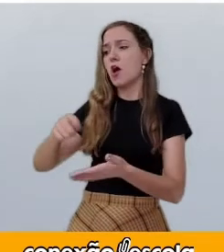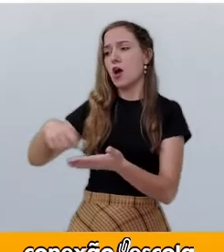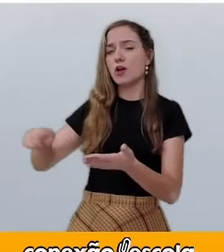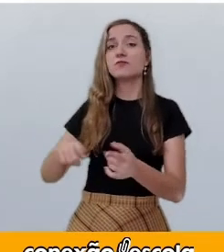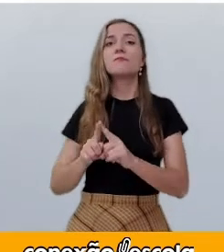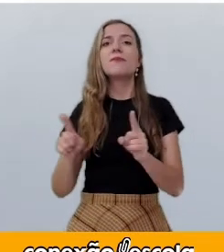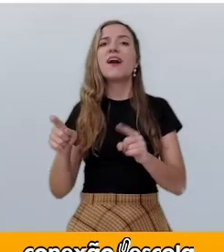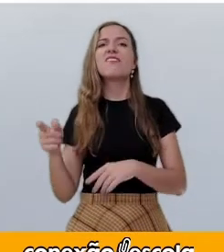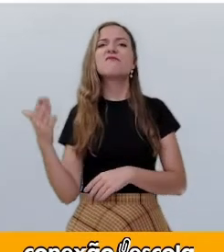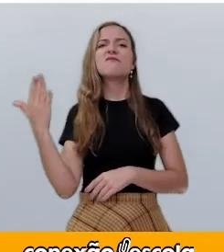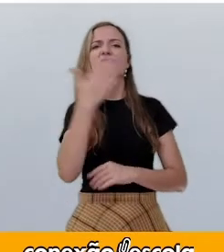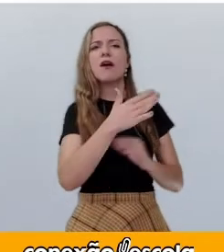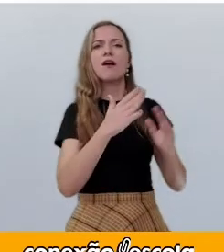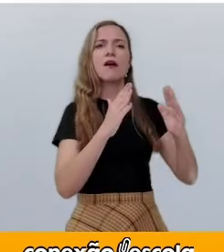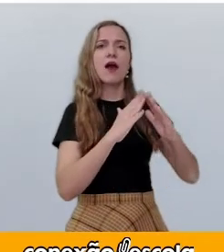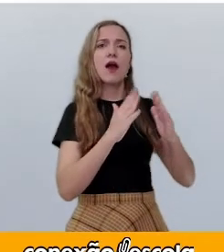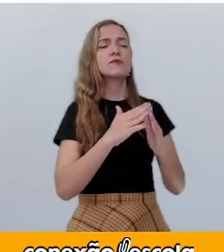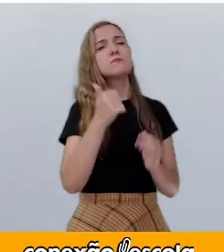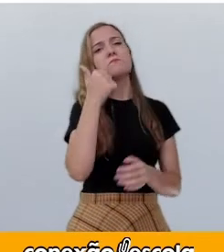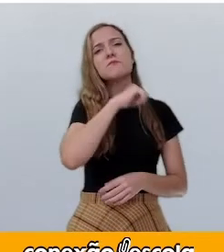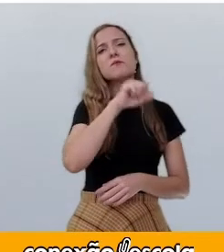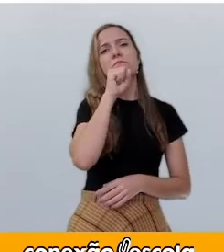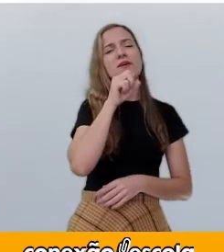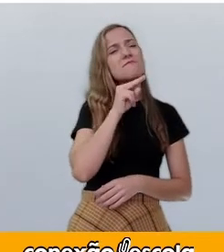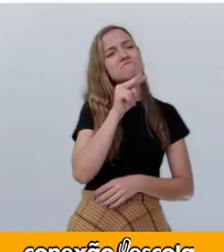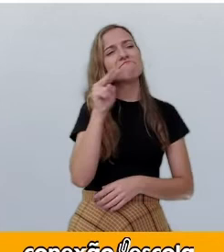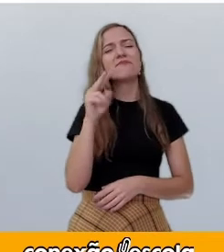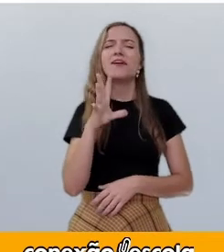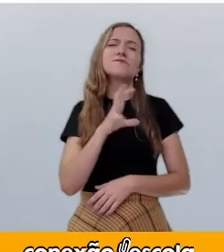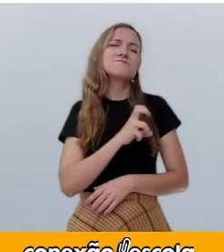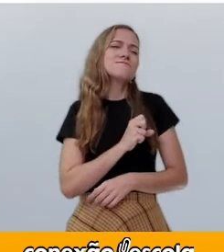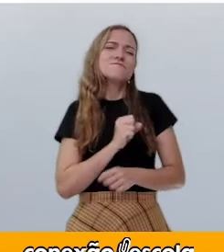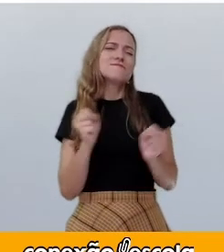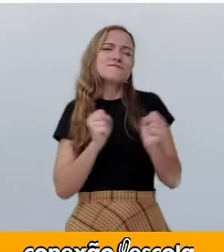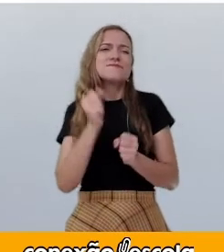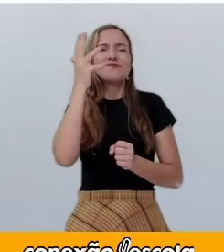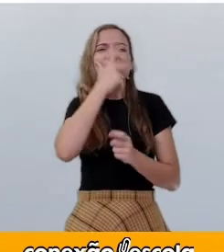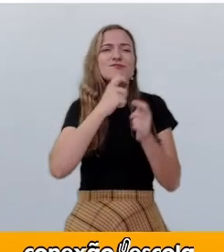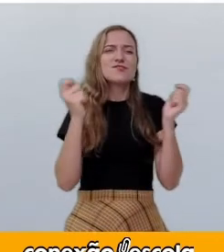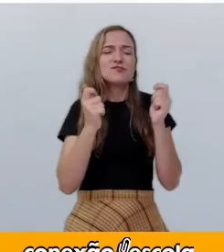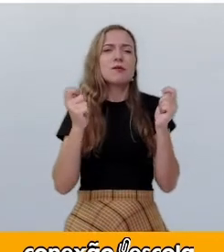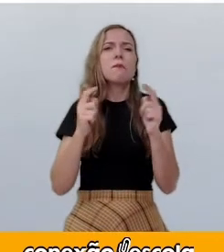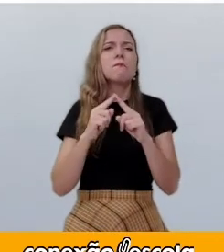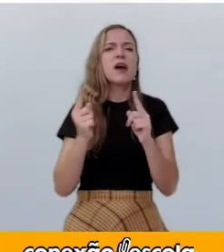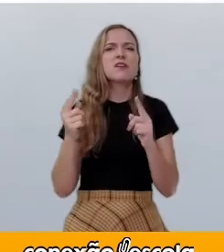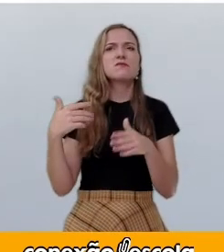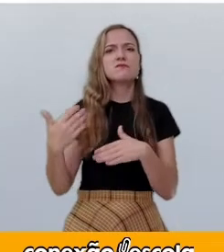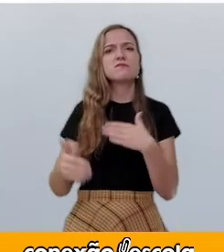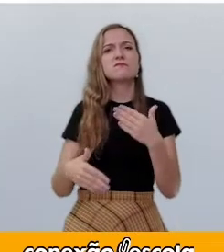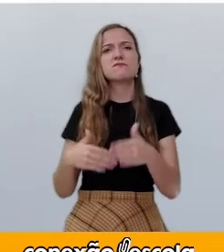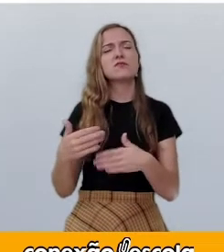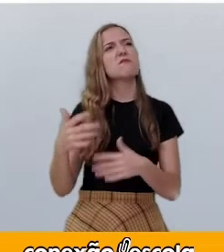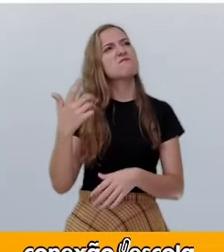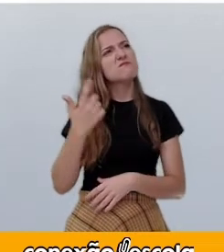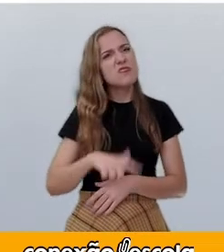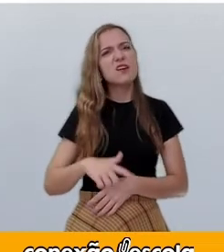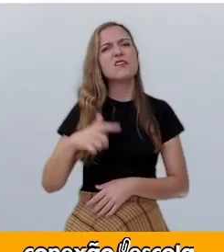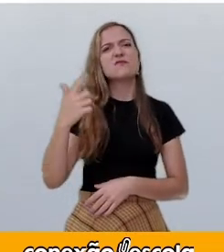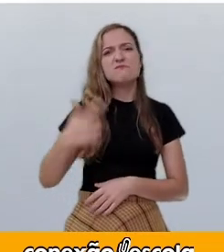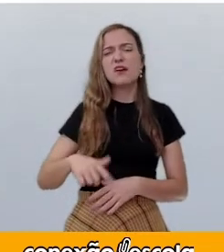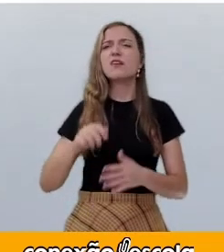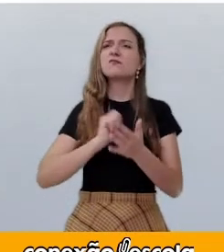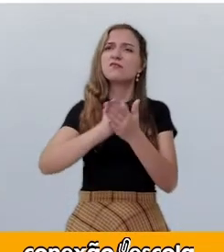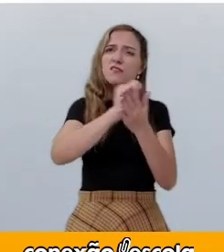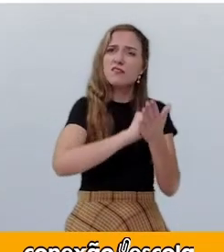no início sua mãe gostava das suas artes mas com o tempo se cansou de ficar